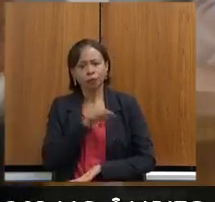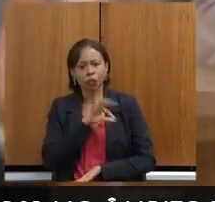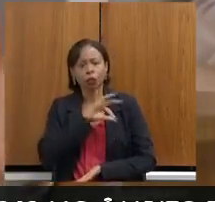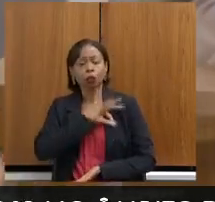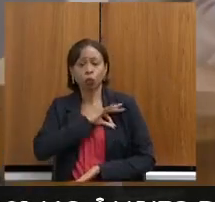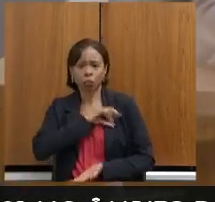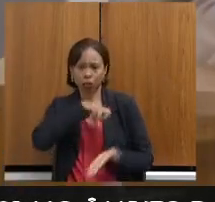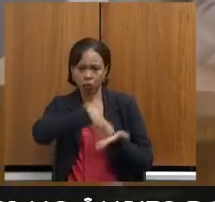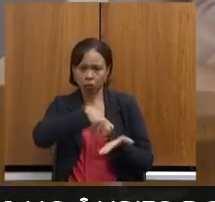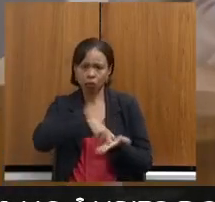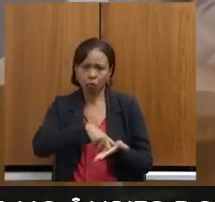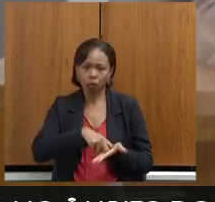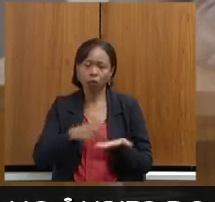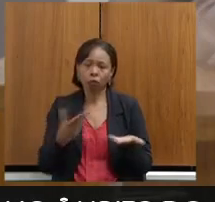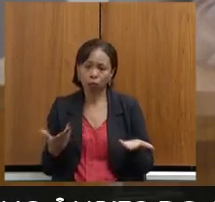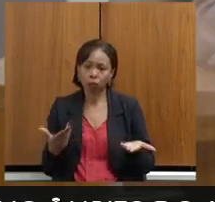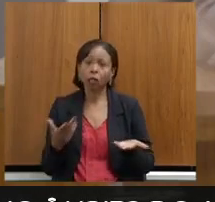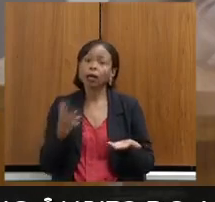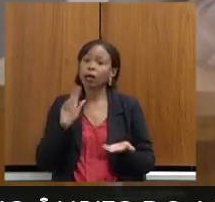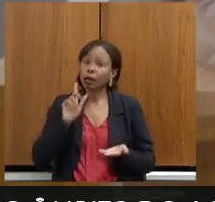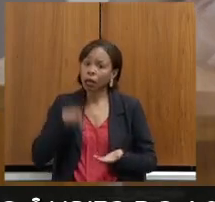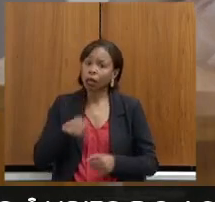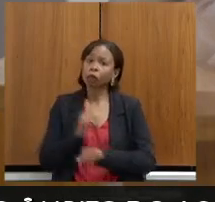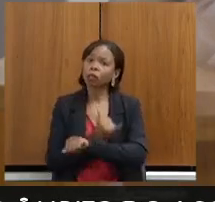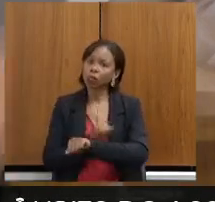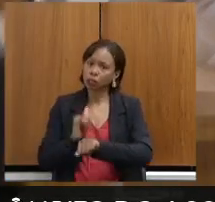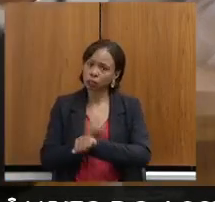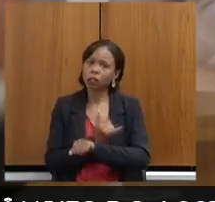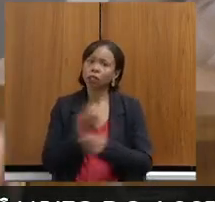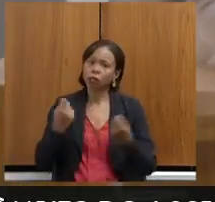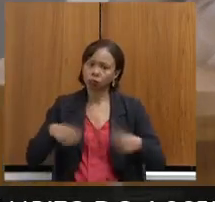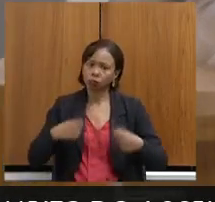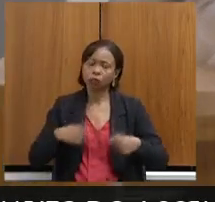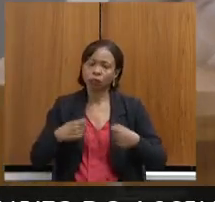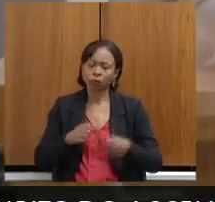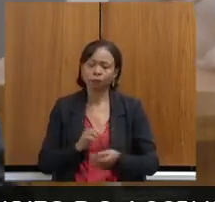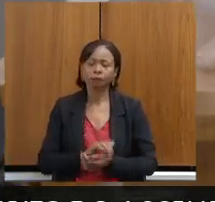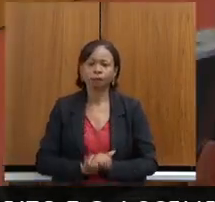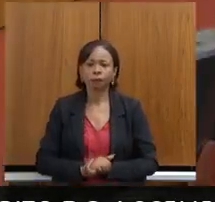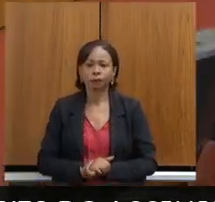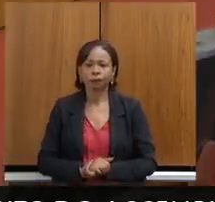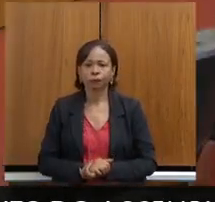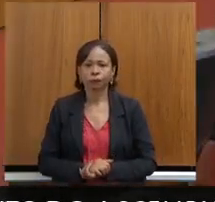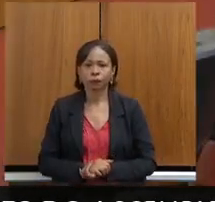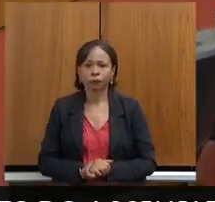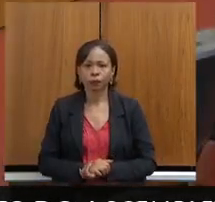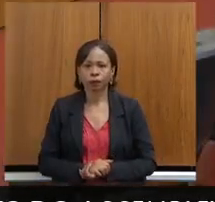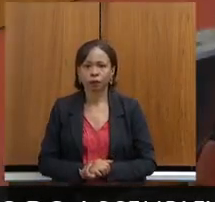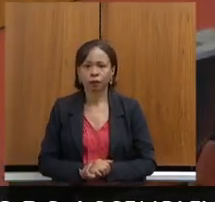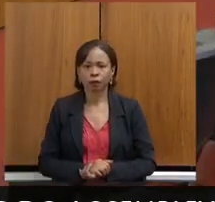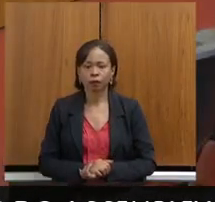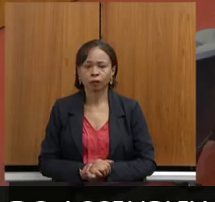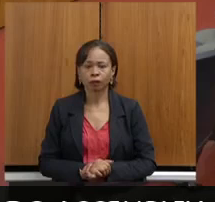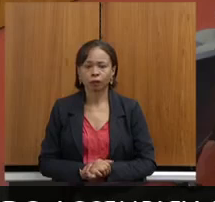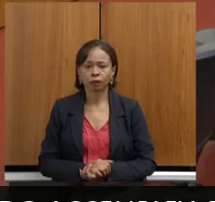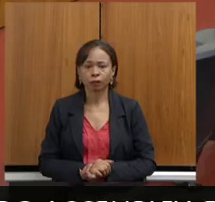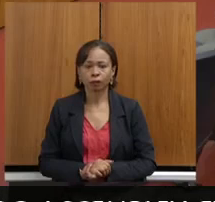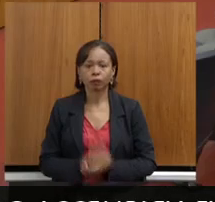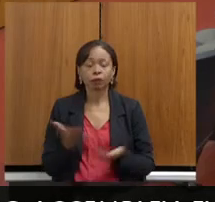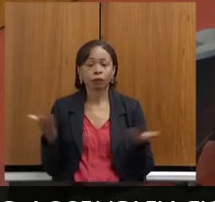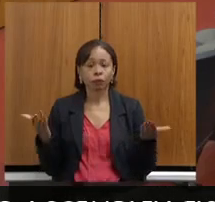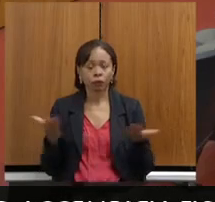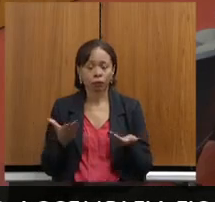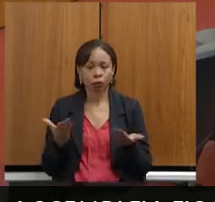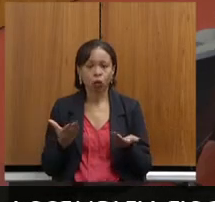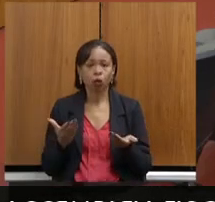né Rodrigo esse o caminho que nós temos que seguir devolvo a palavra seu prazer obrigado obrigado Deputado alegria eu peço